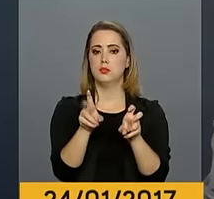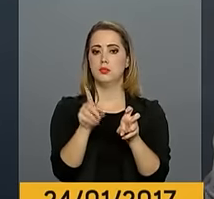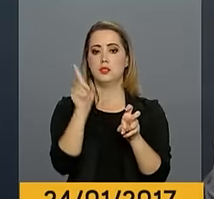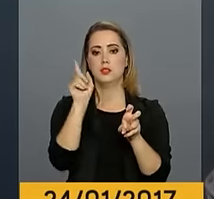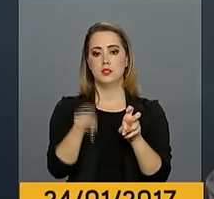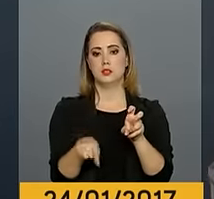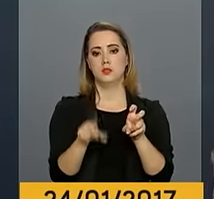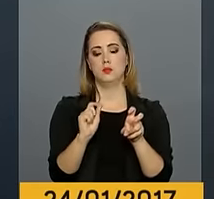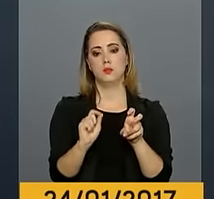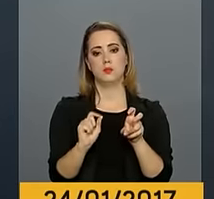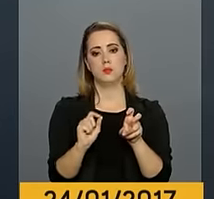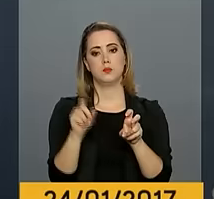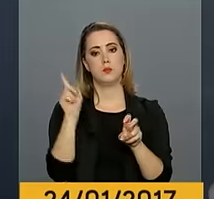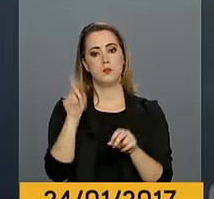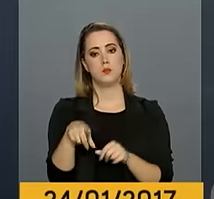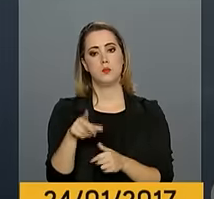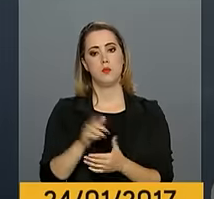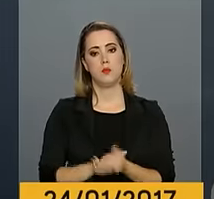é o da